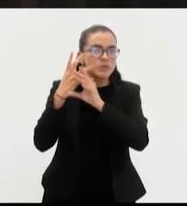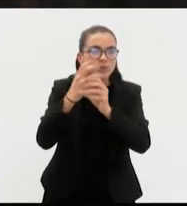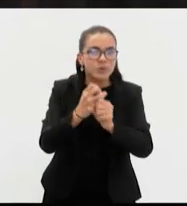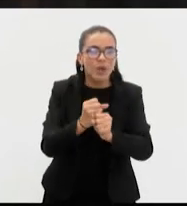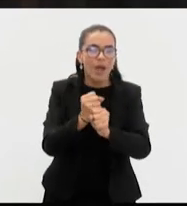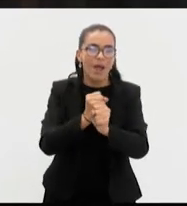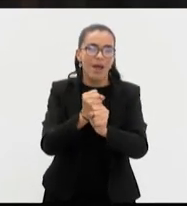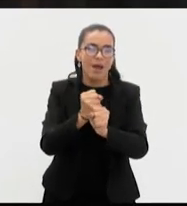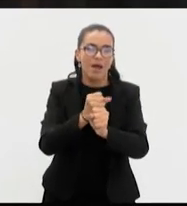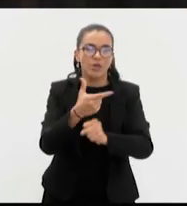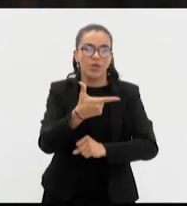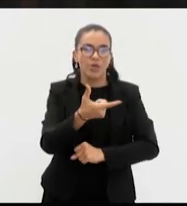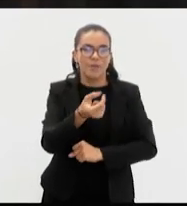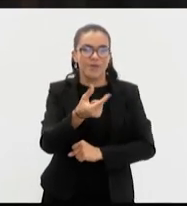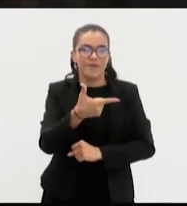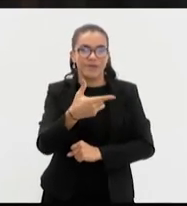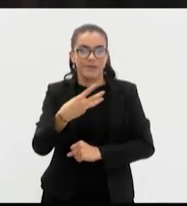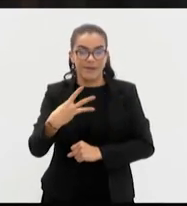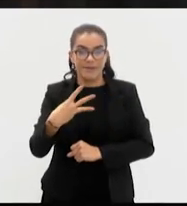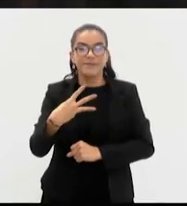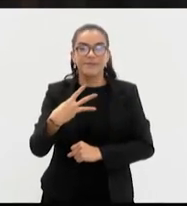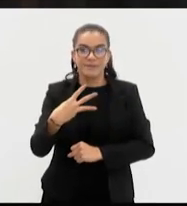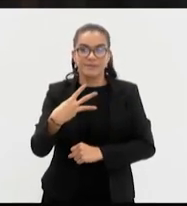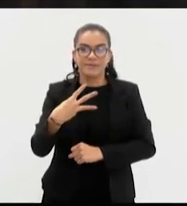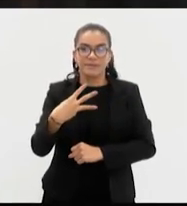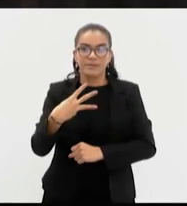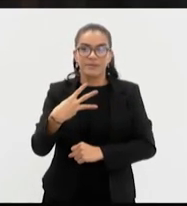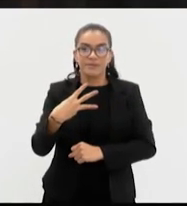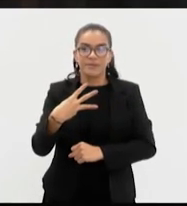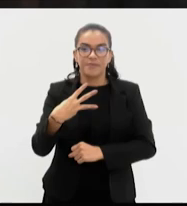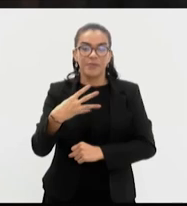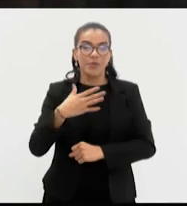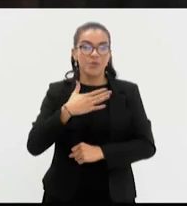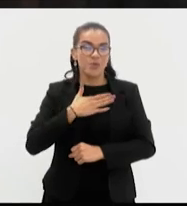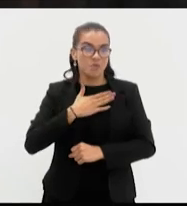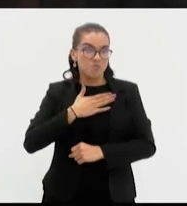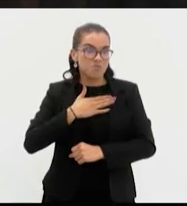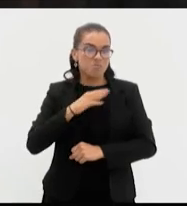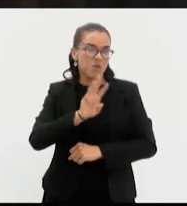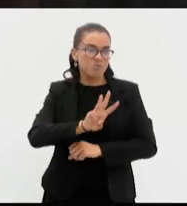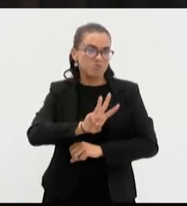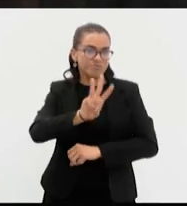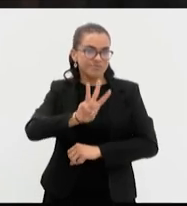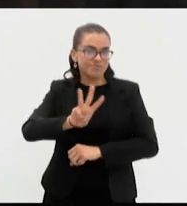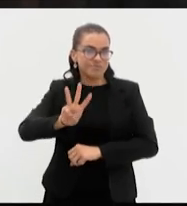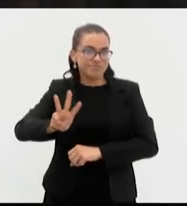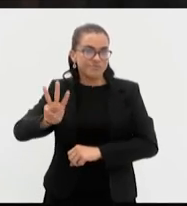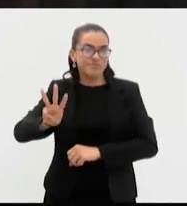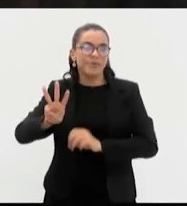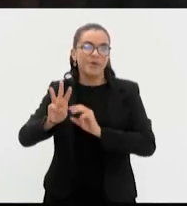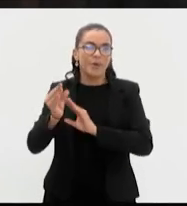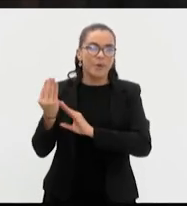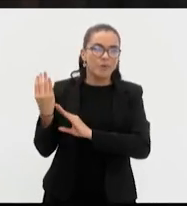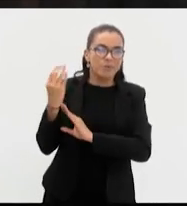conta e botei no meu site e lá no meu site eu